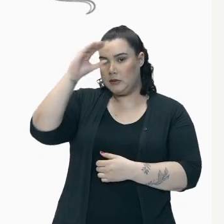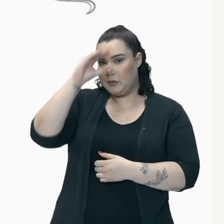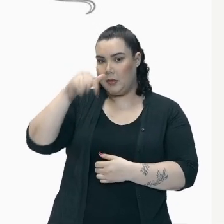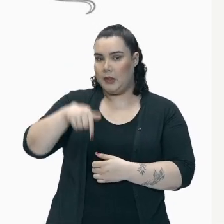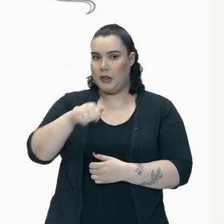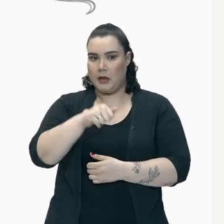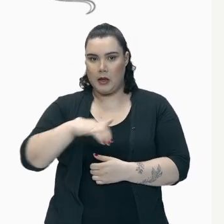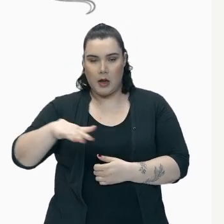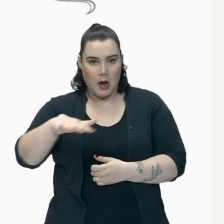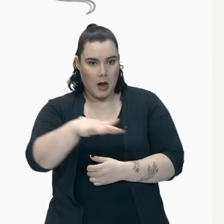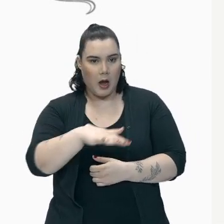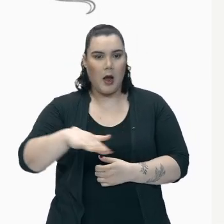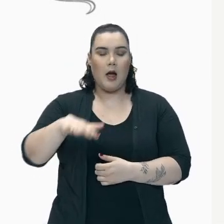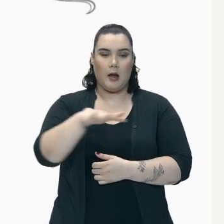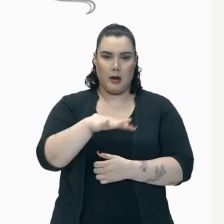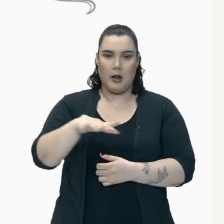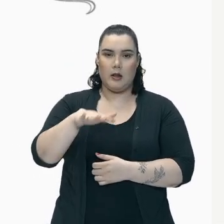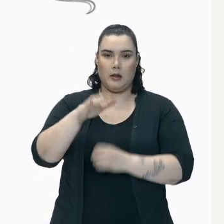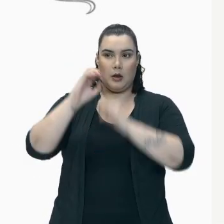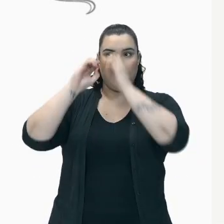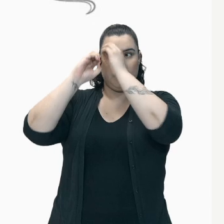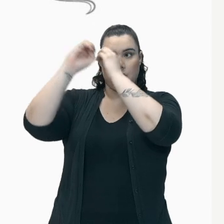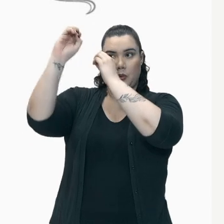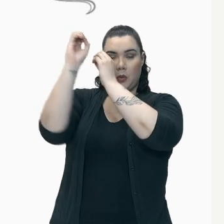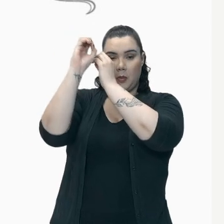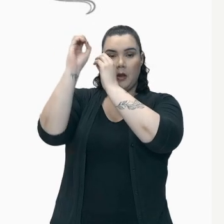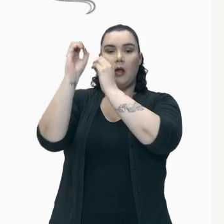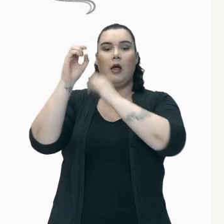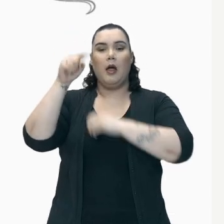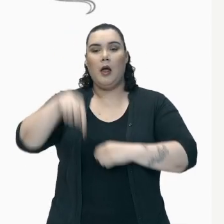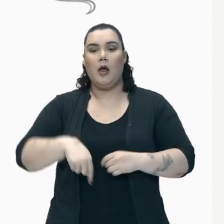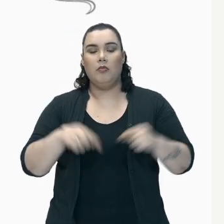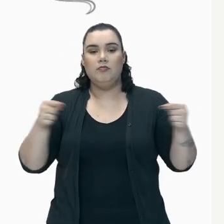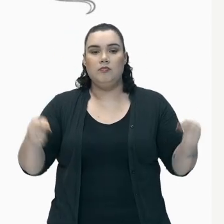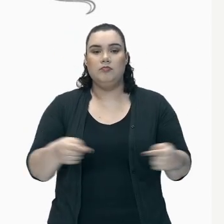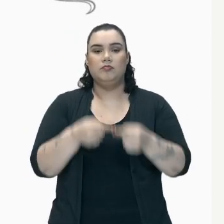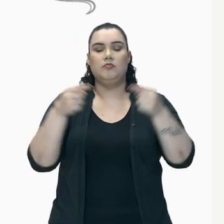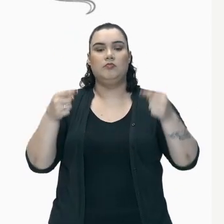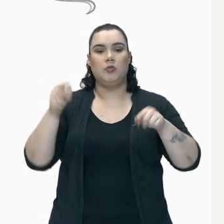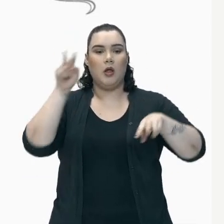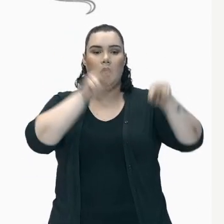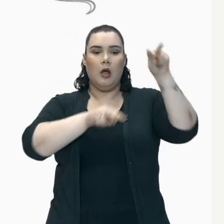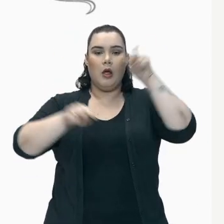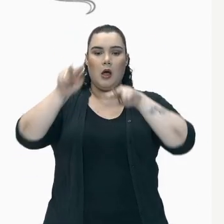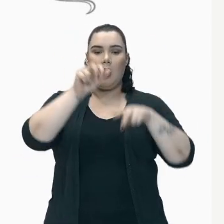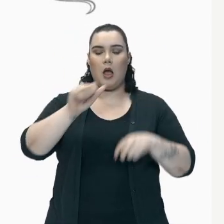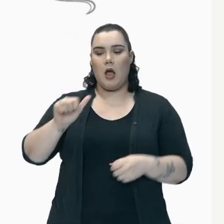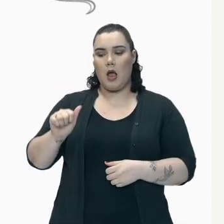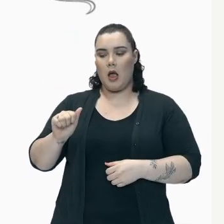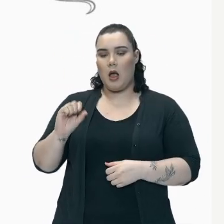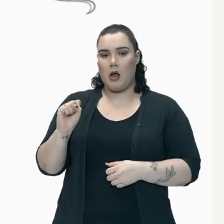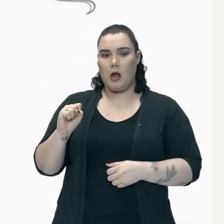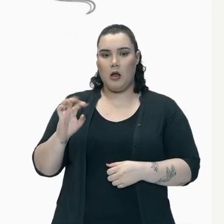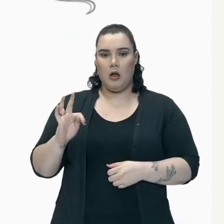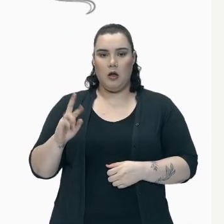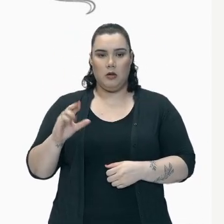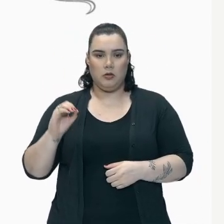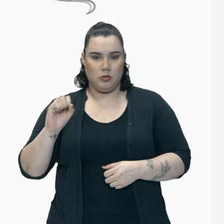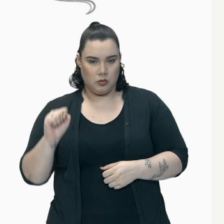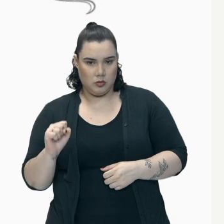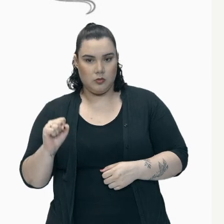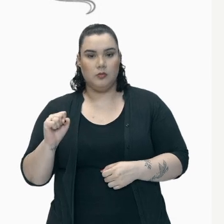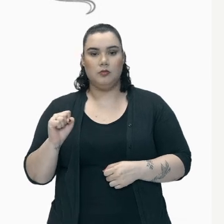astronômico estava baseado essencialmente na observação dos astros e fenômenos que